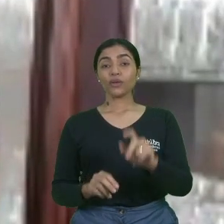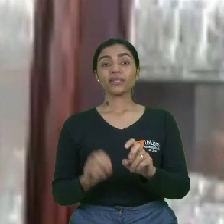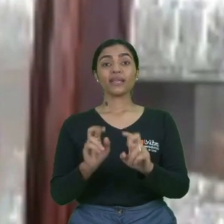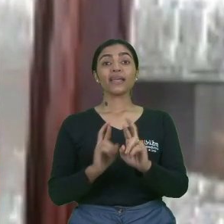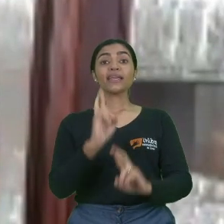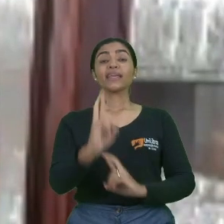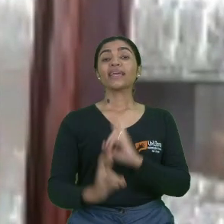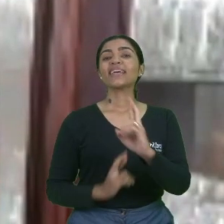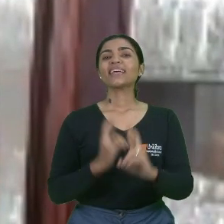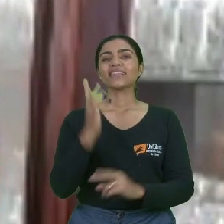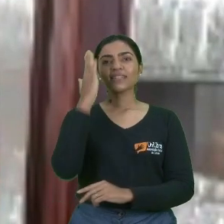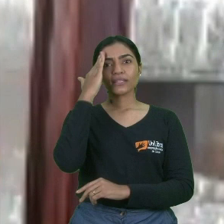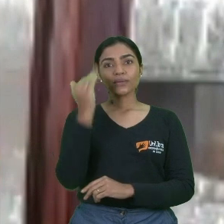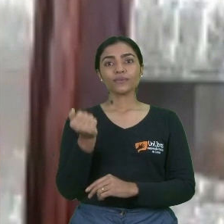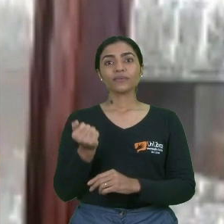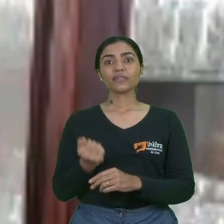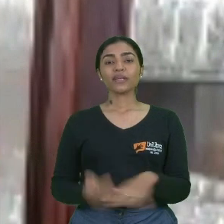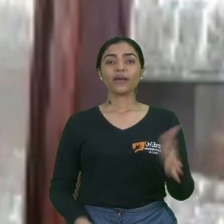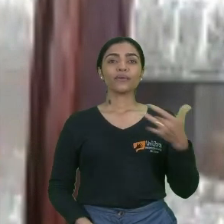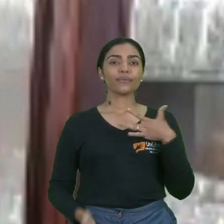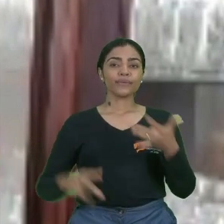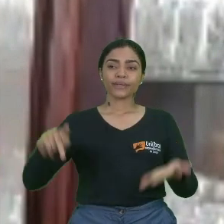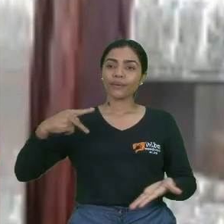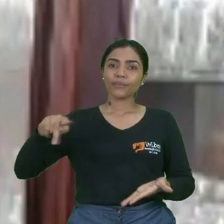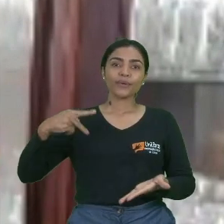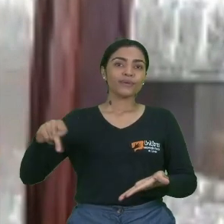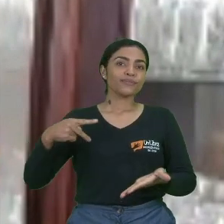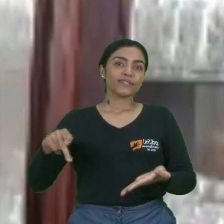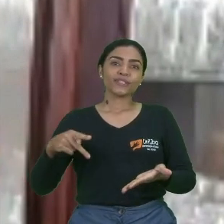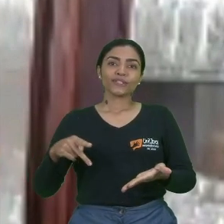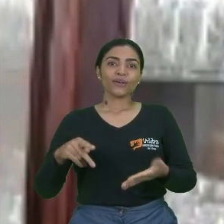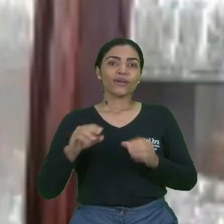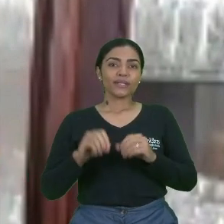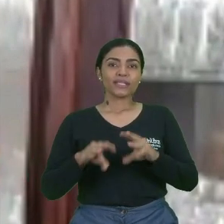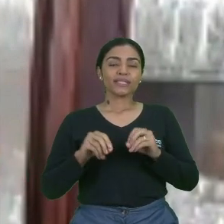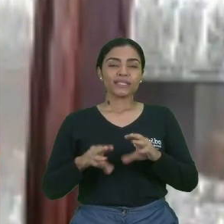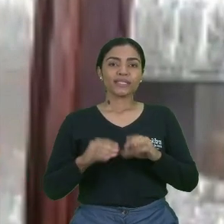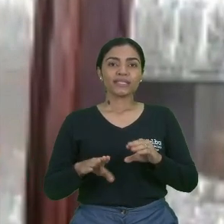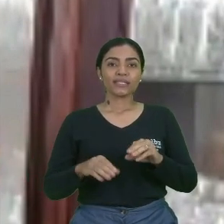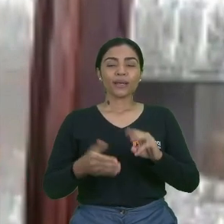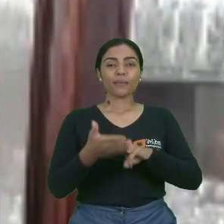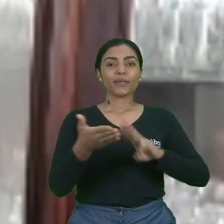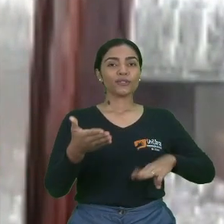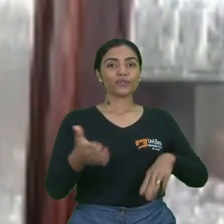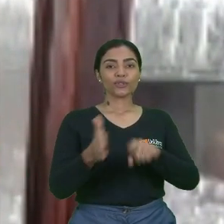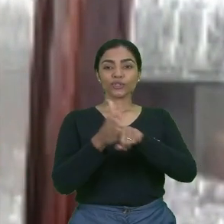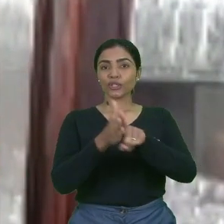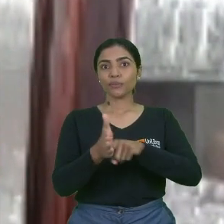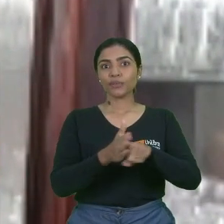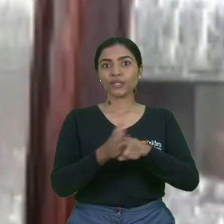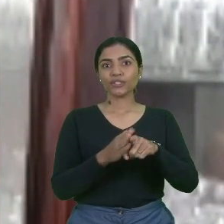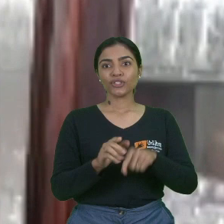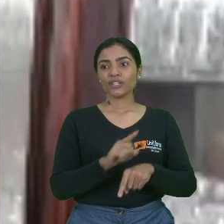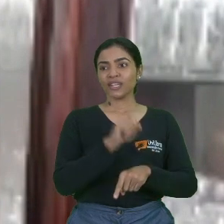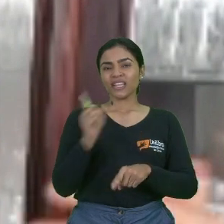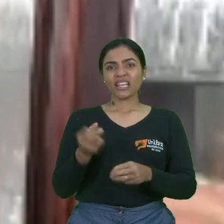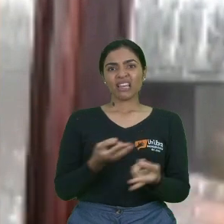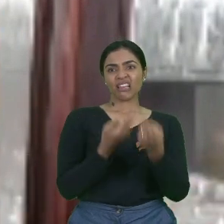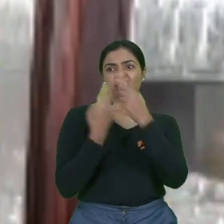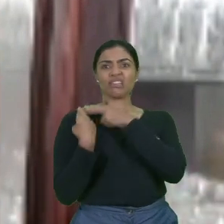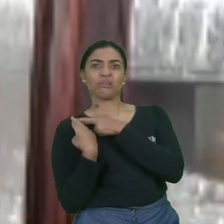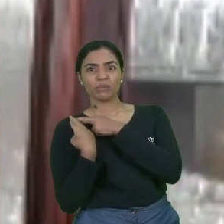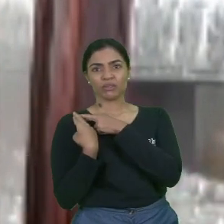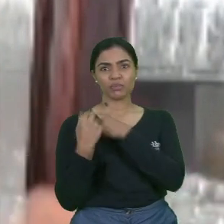eu sei que o pobre do professor não pode seu por isso Ele sim tem que trazer